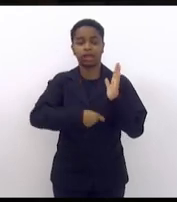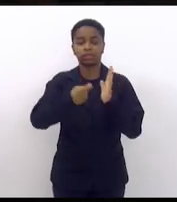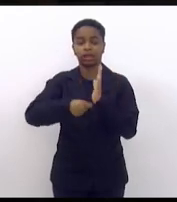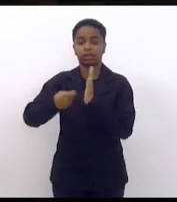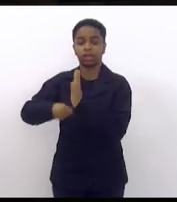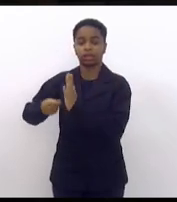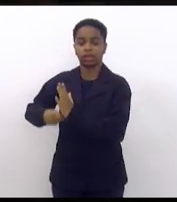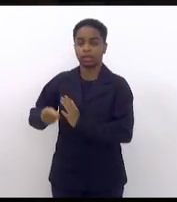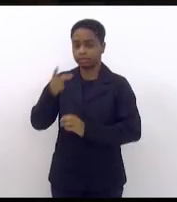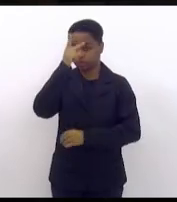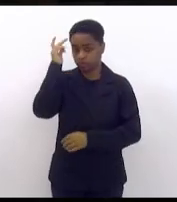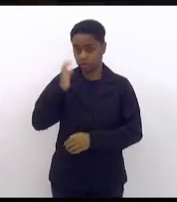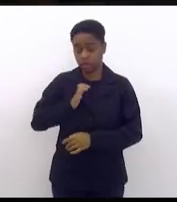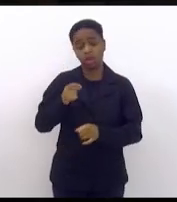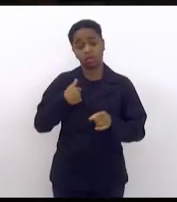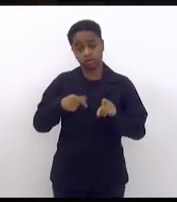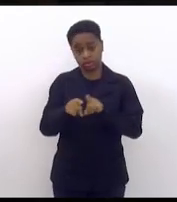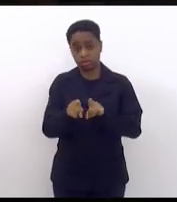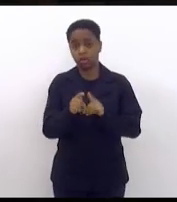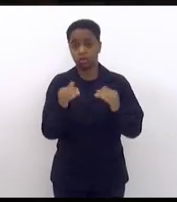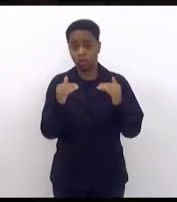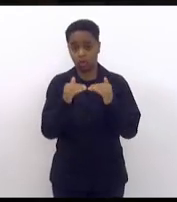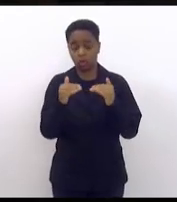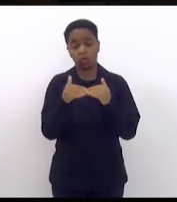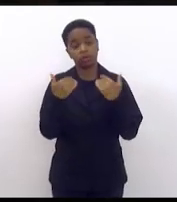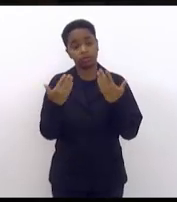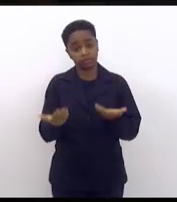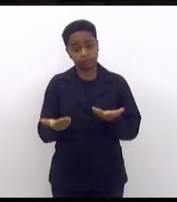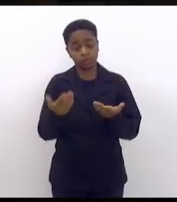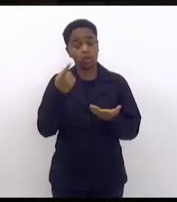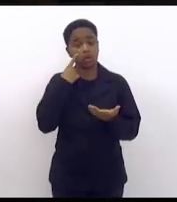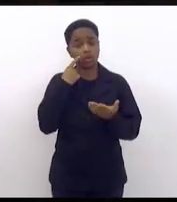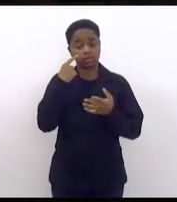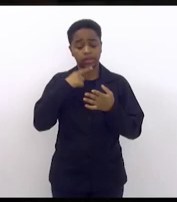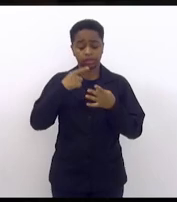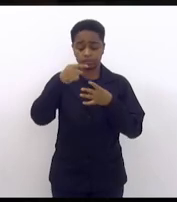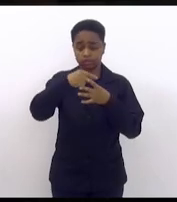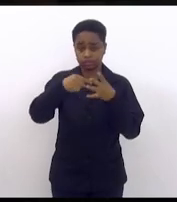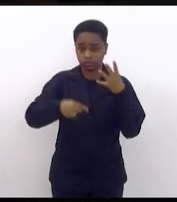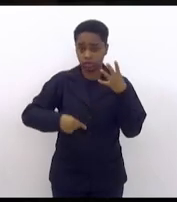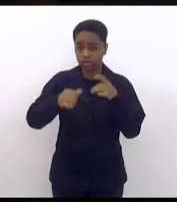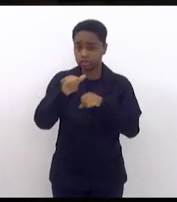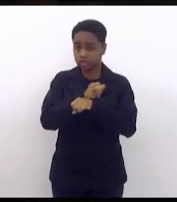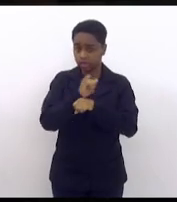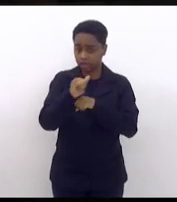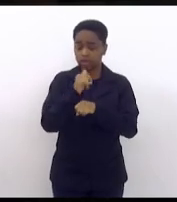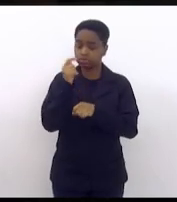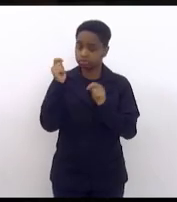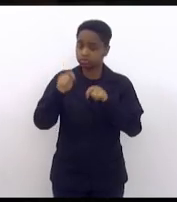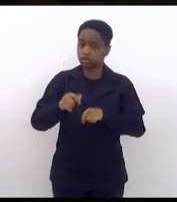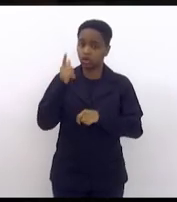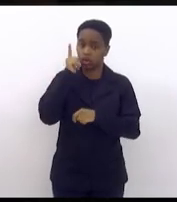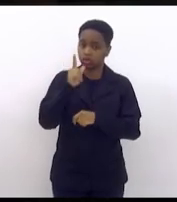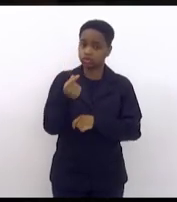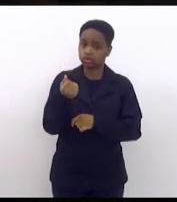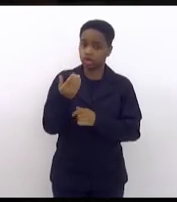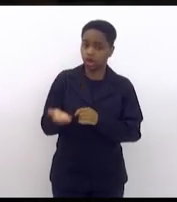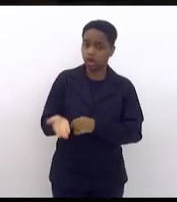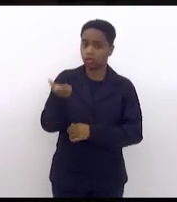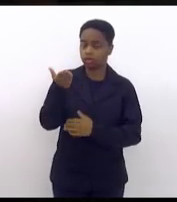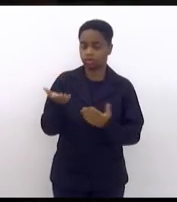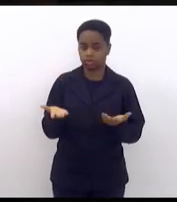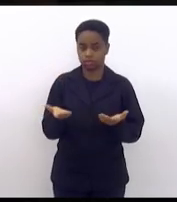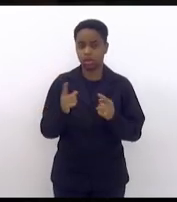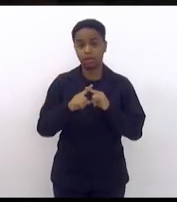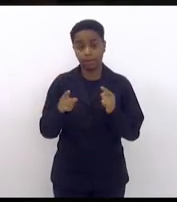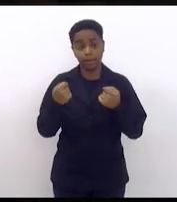nossa. Então, olha quanto caminho tem para a gente aumentar a nossa receita. Mas